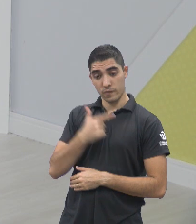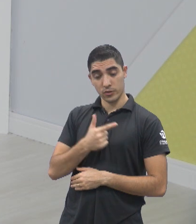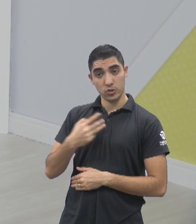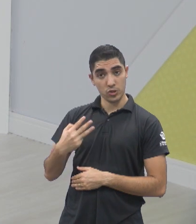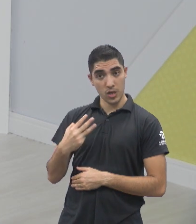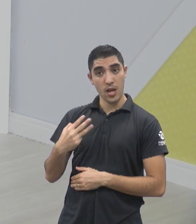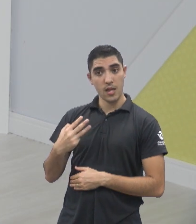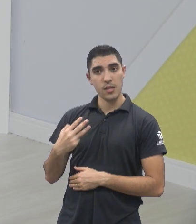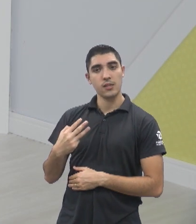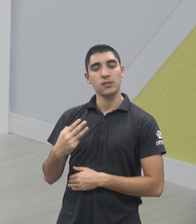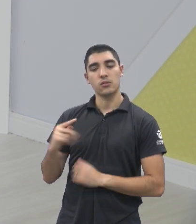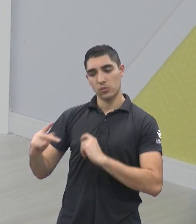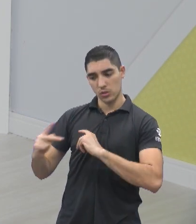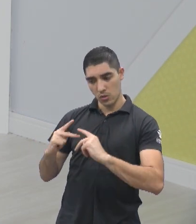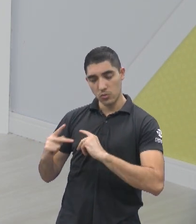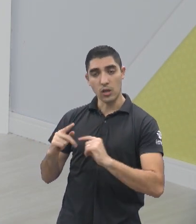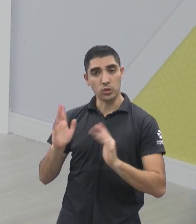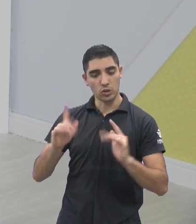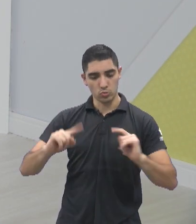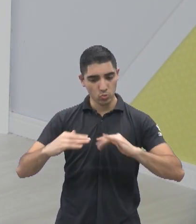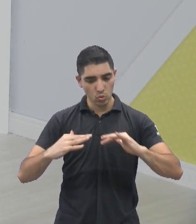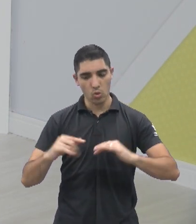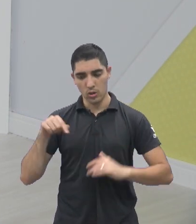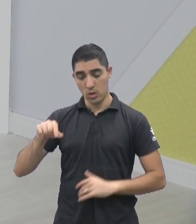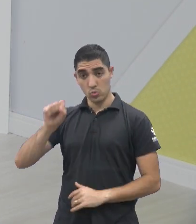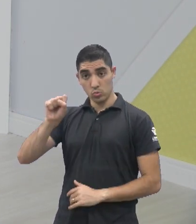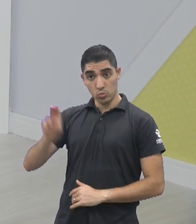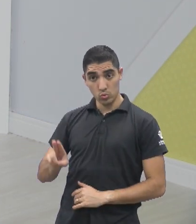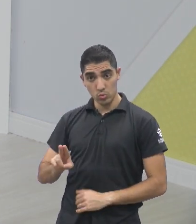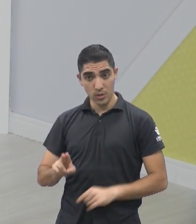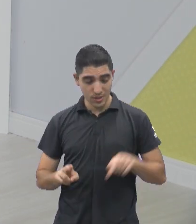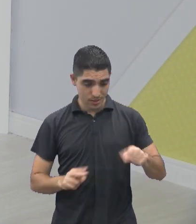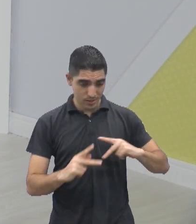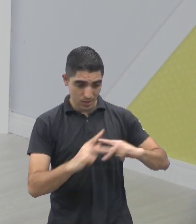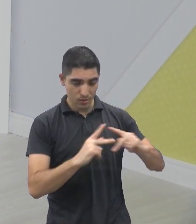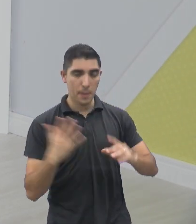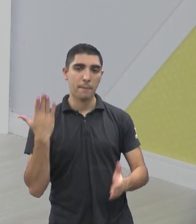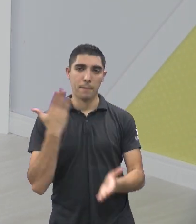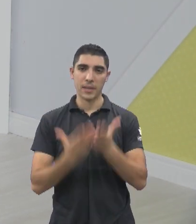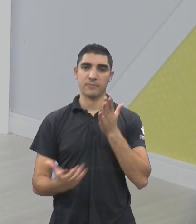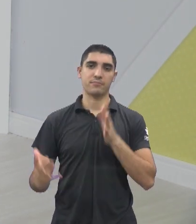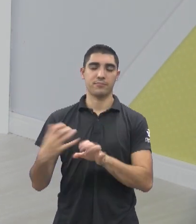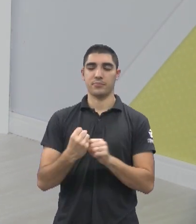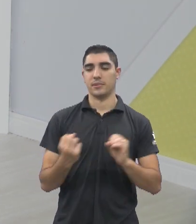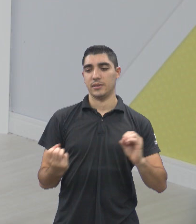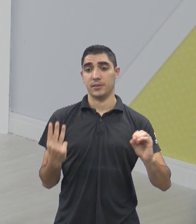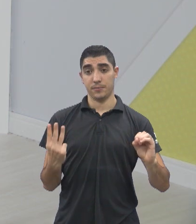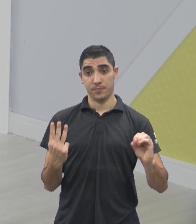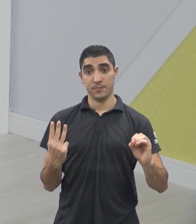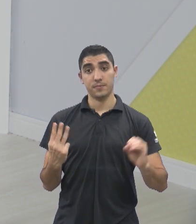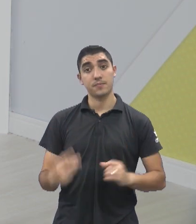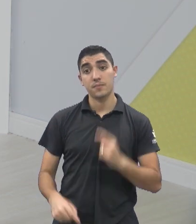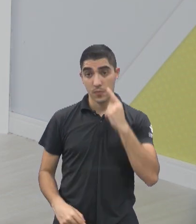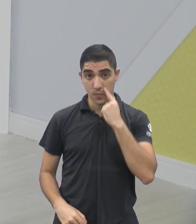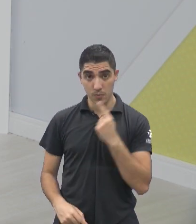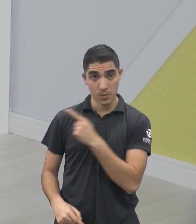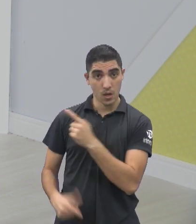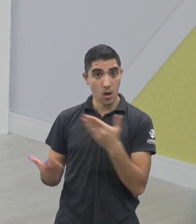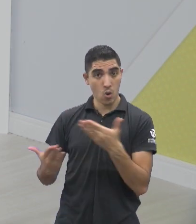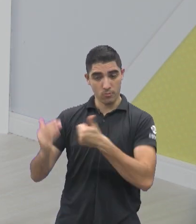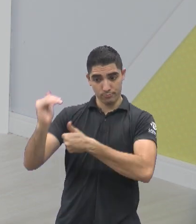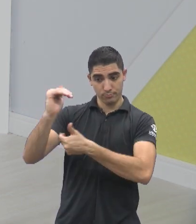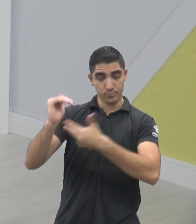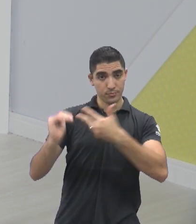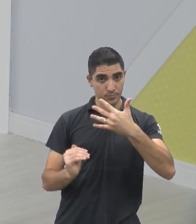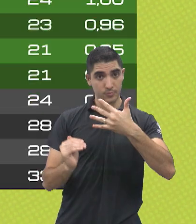Natal, enfrentou o Suzano lá na Arena Suzano e acabou perdendo por 3-0. A classificação deste momento da Superliga